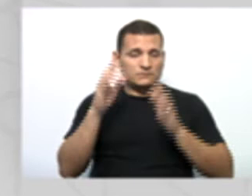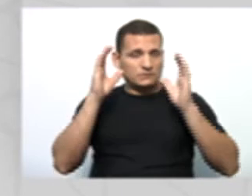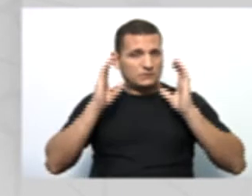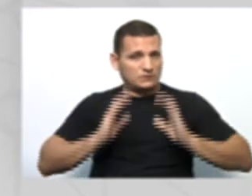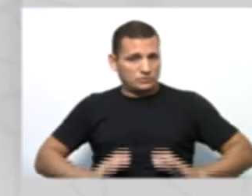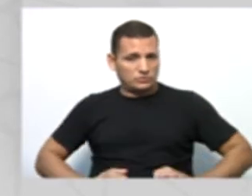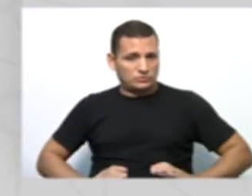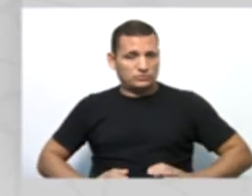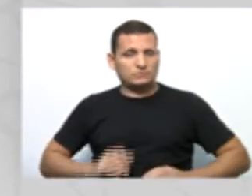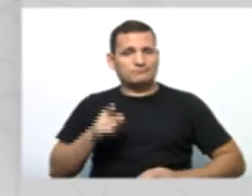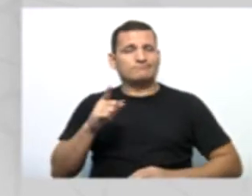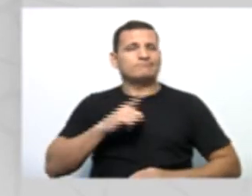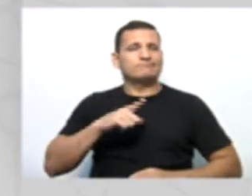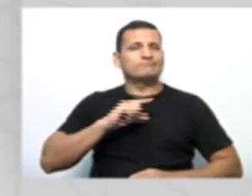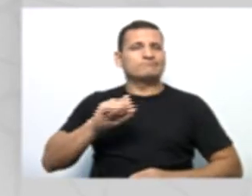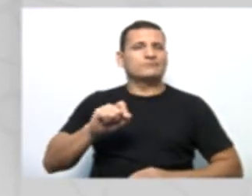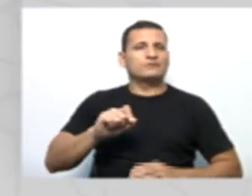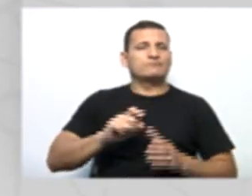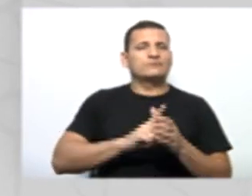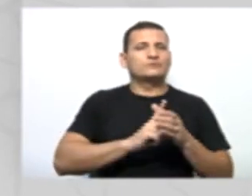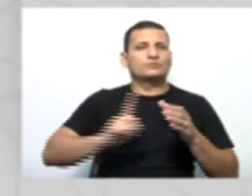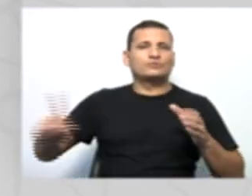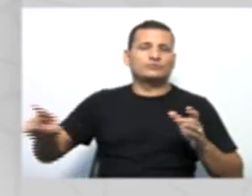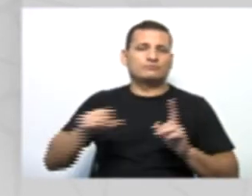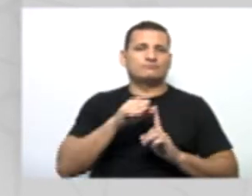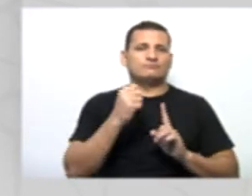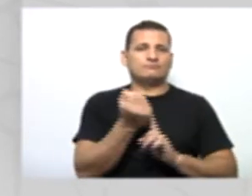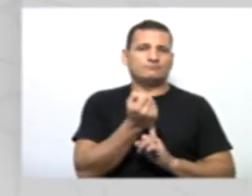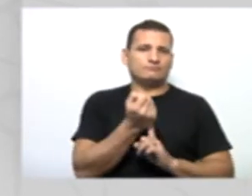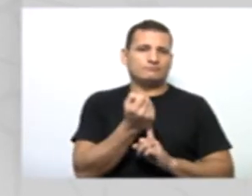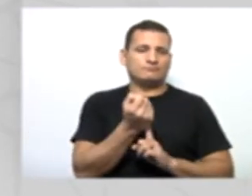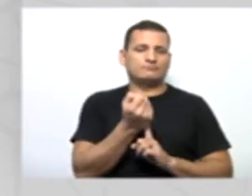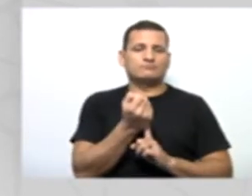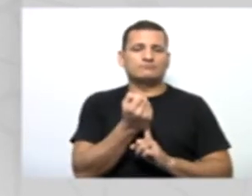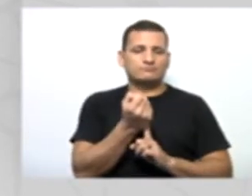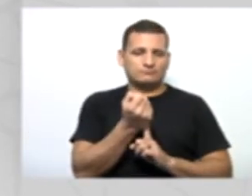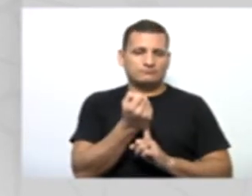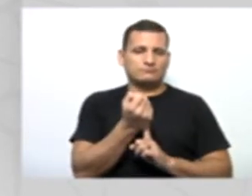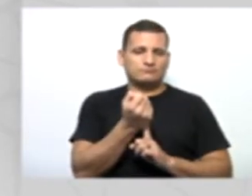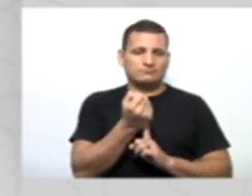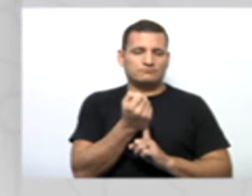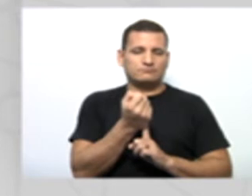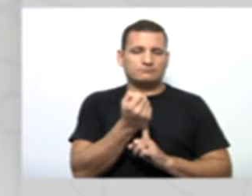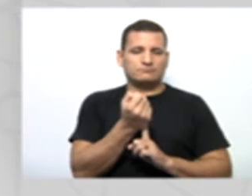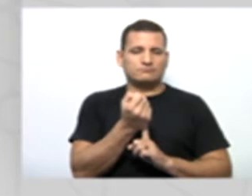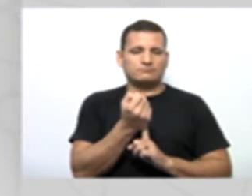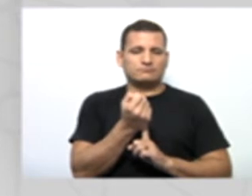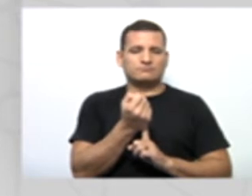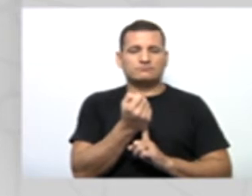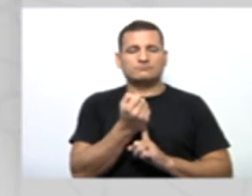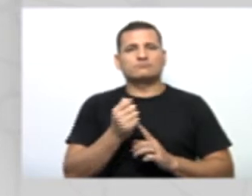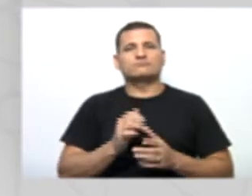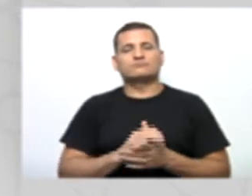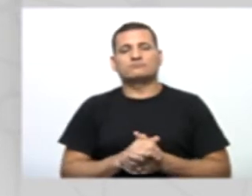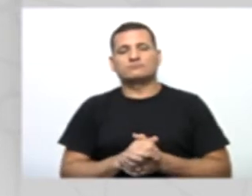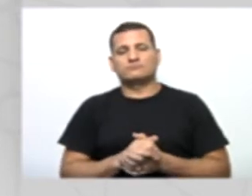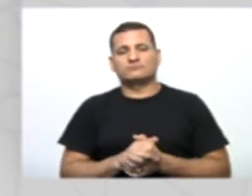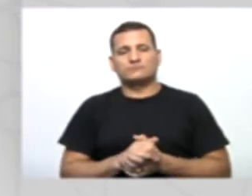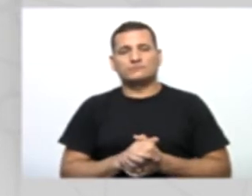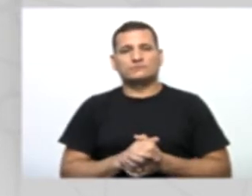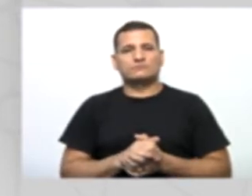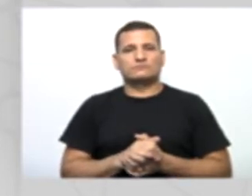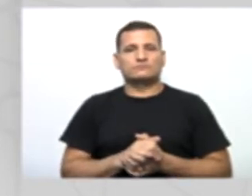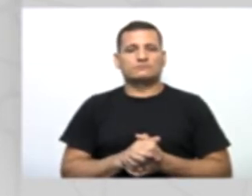está marginalizado, ou seja, a pessoa que está às margens da sociedade, ou excluído da vida social e da tomada